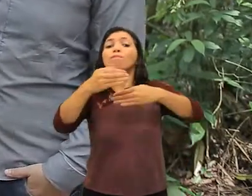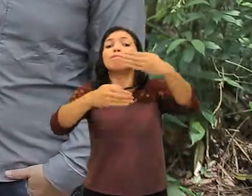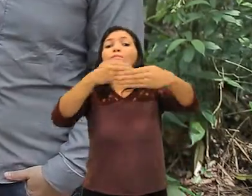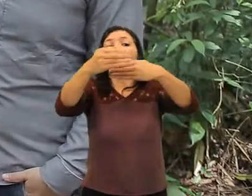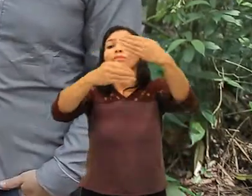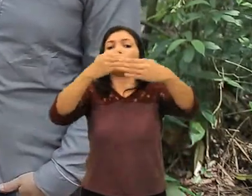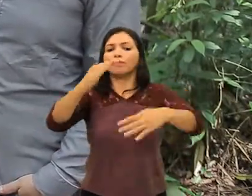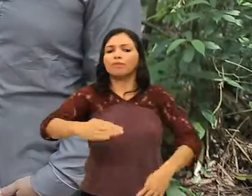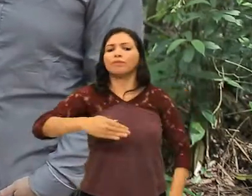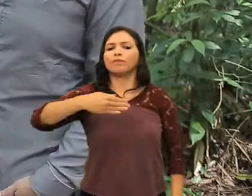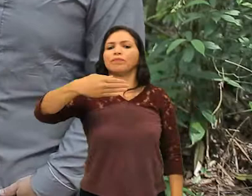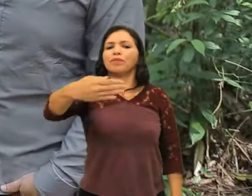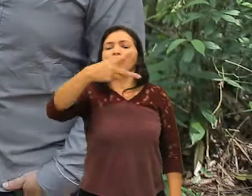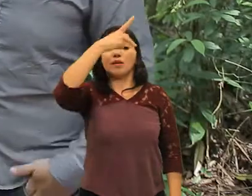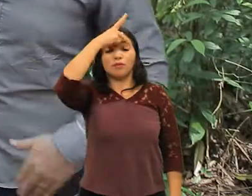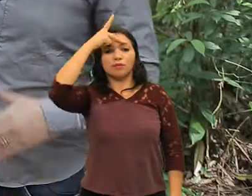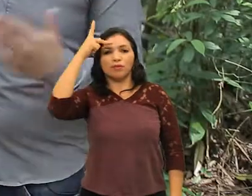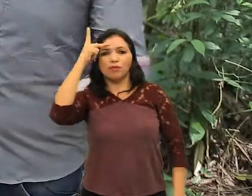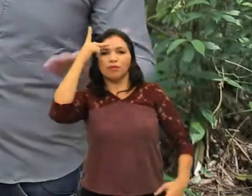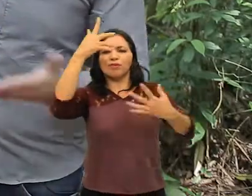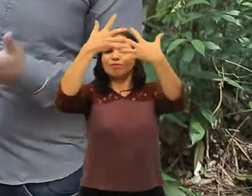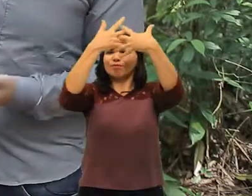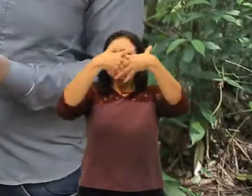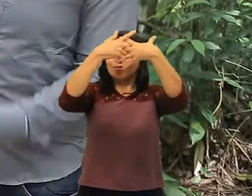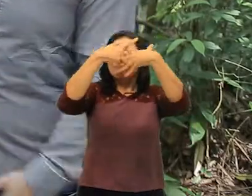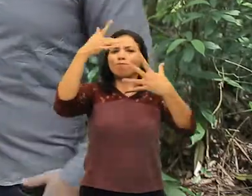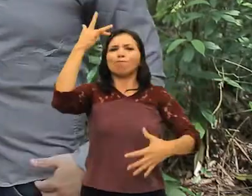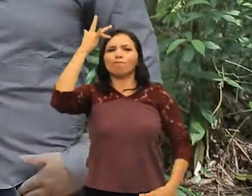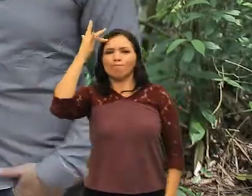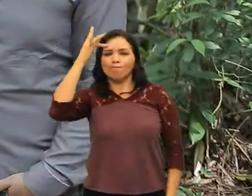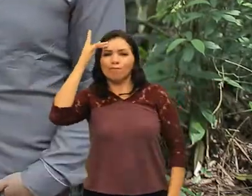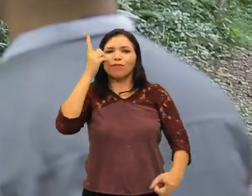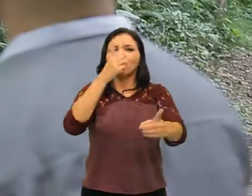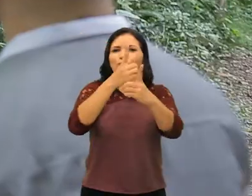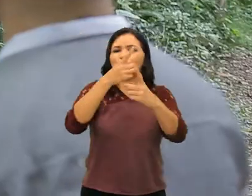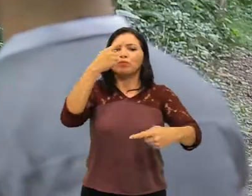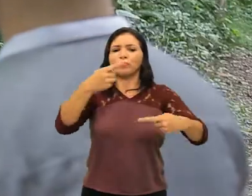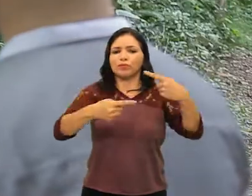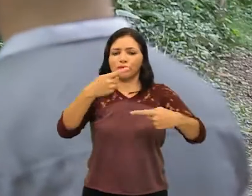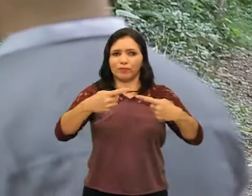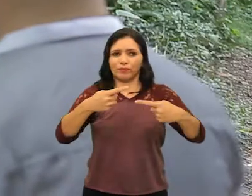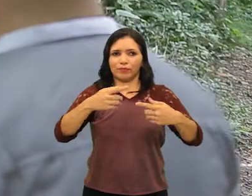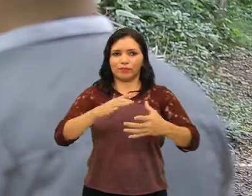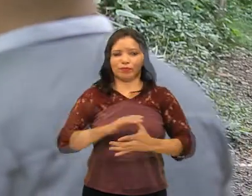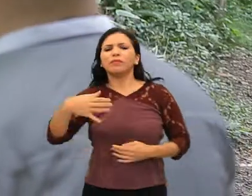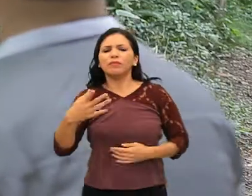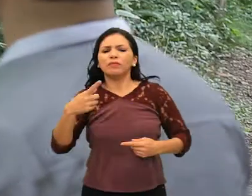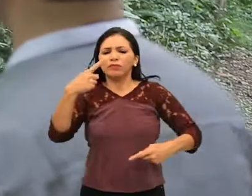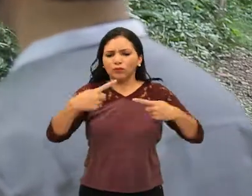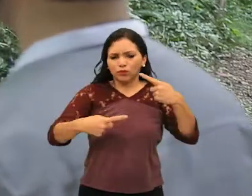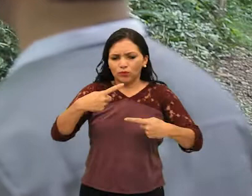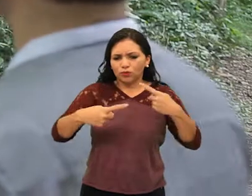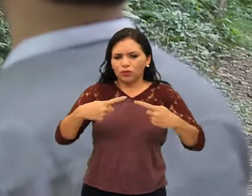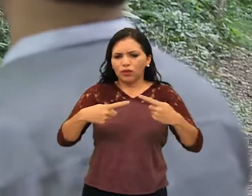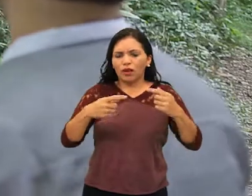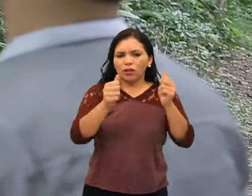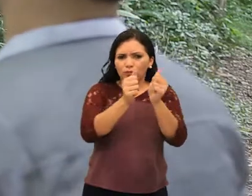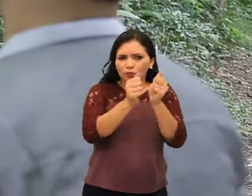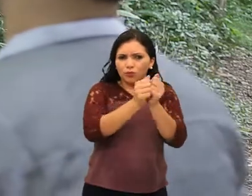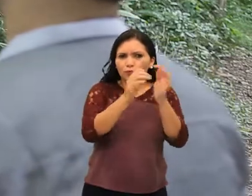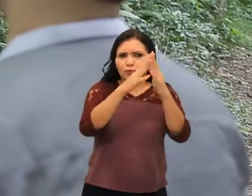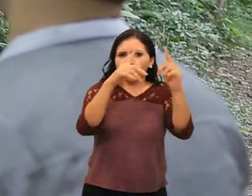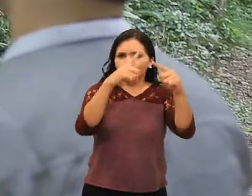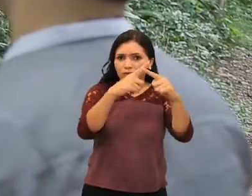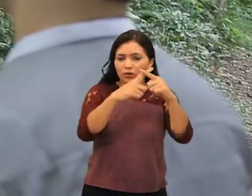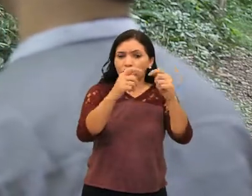já ficarem aí um pouco cientes do que está sendo discutido nesses encontros? Então, esse diálogo, né, entre igreja e Estado